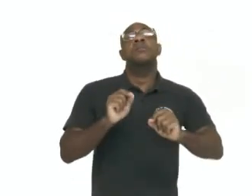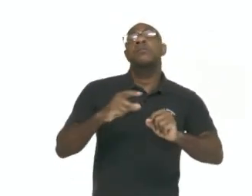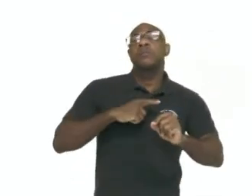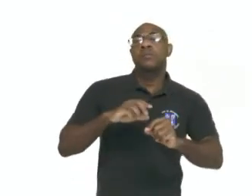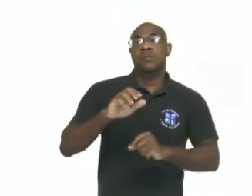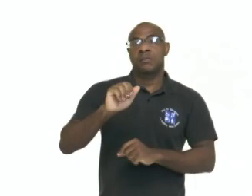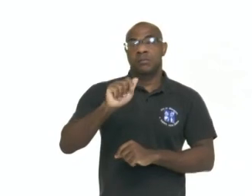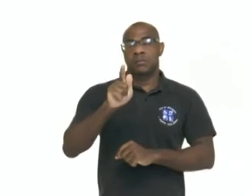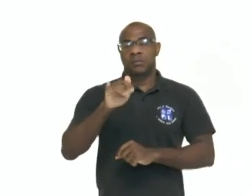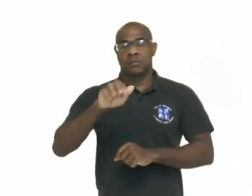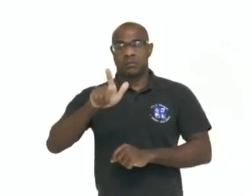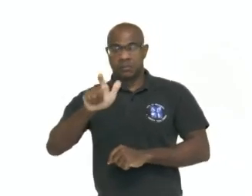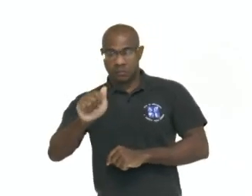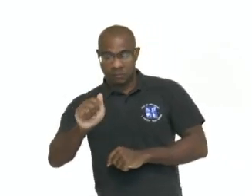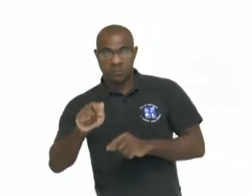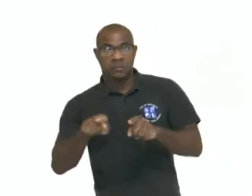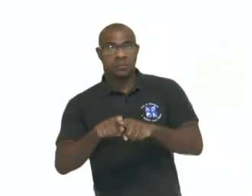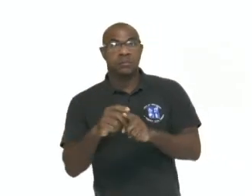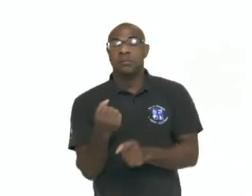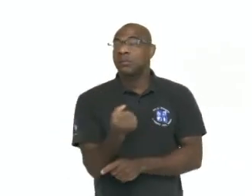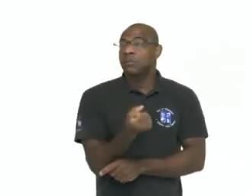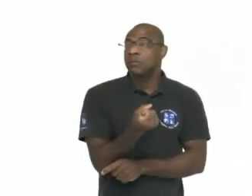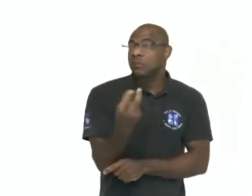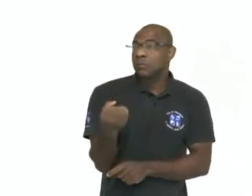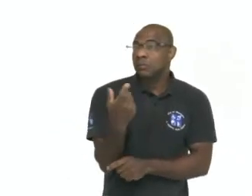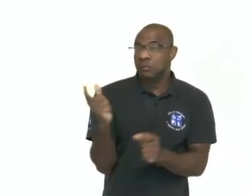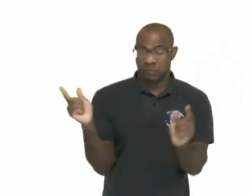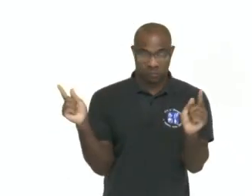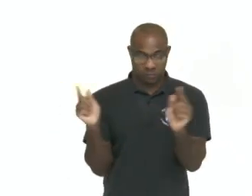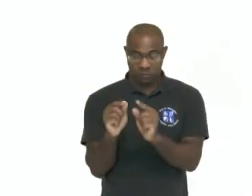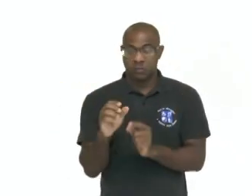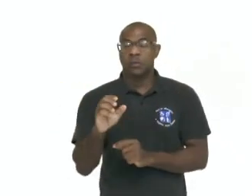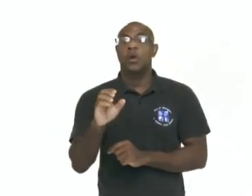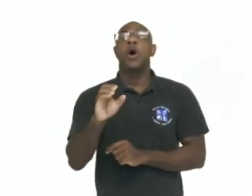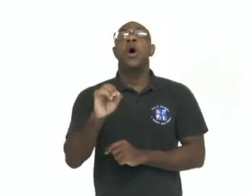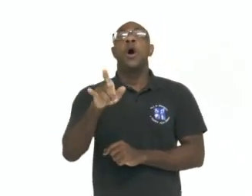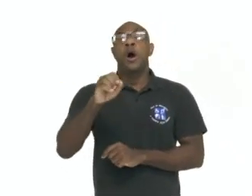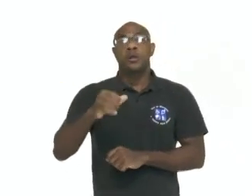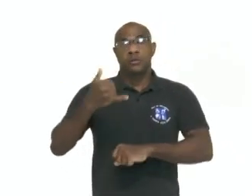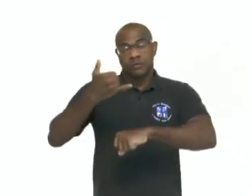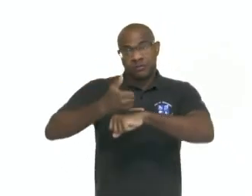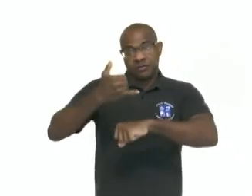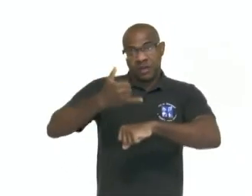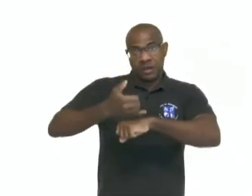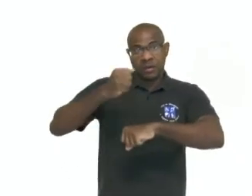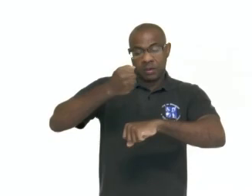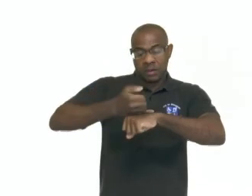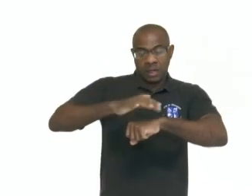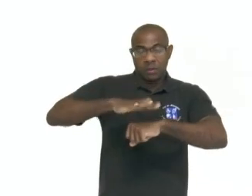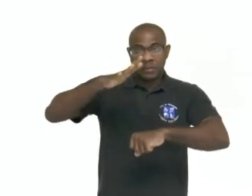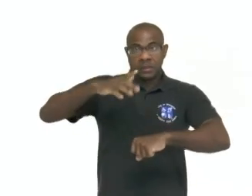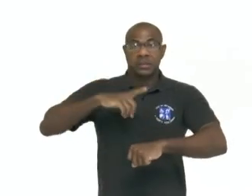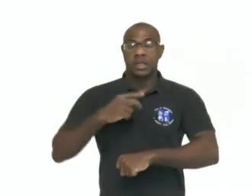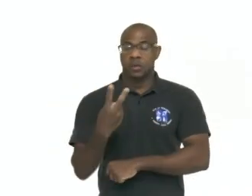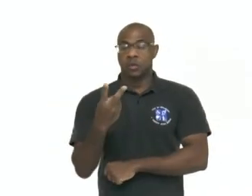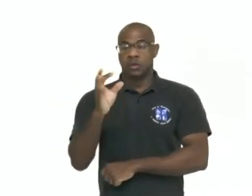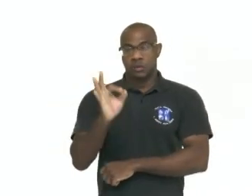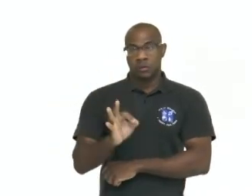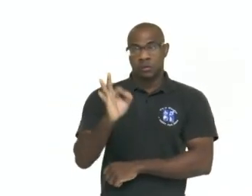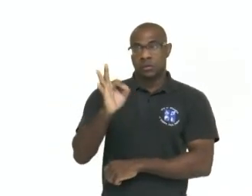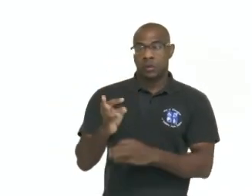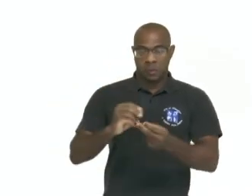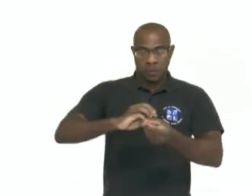argila 4%, e quantidades menores de óxido de ferro e alumínio, que representam 2%, são